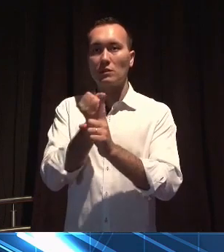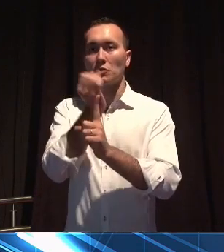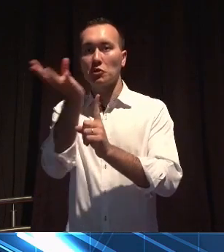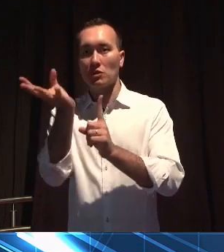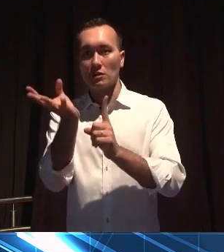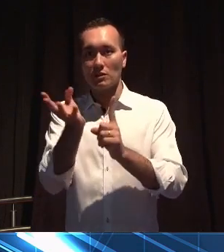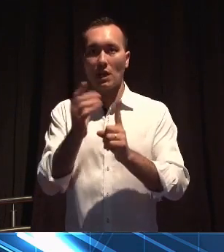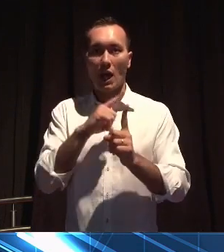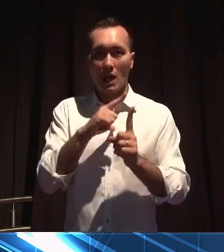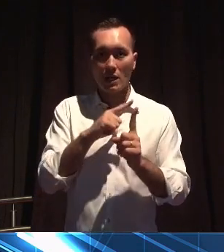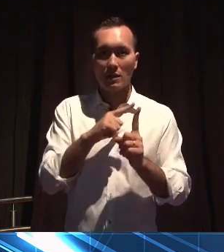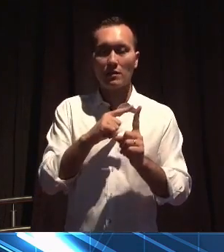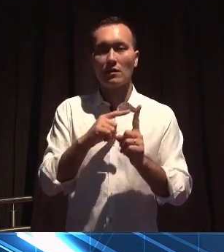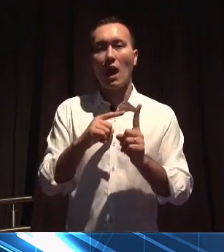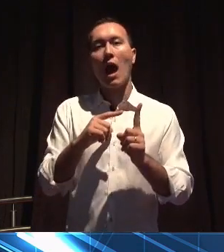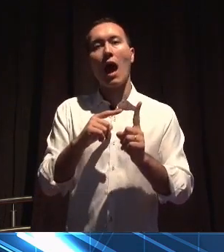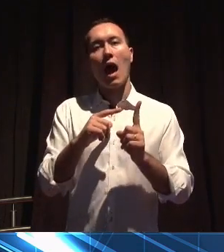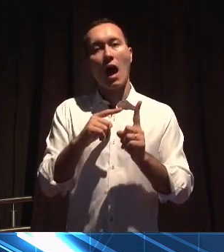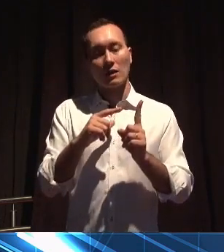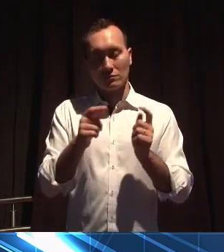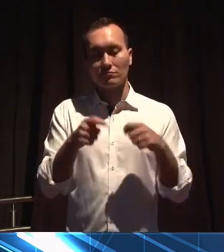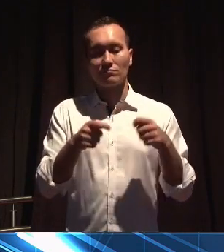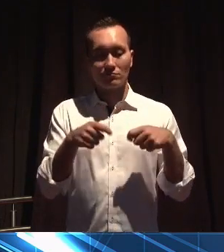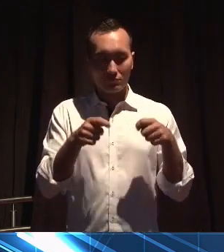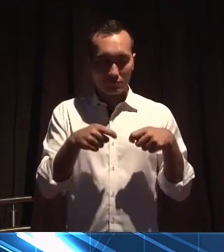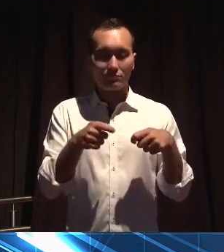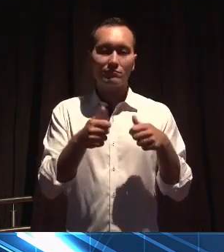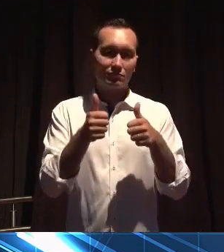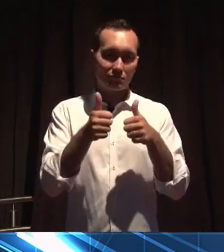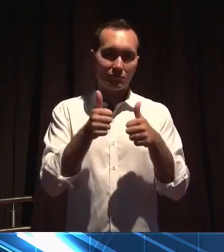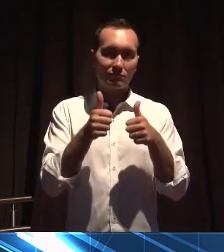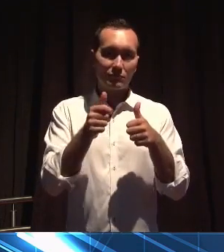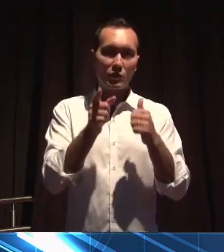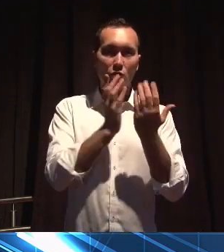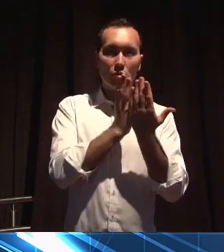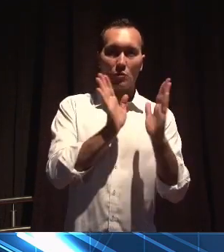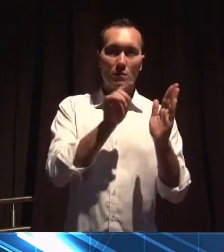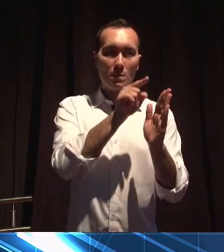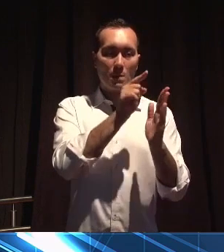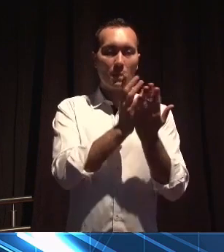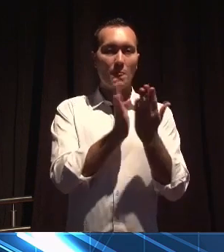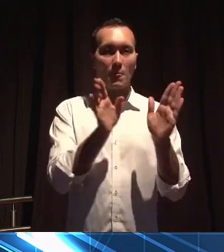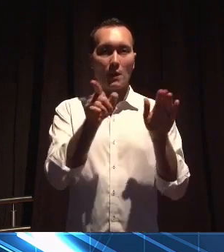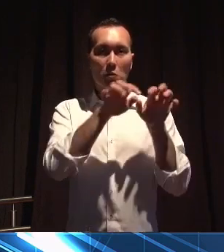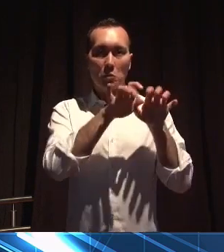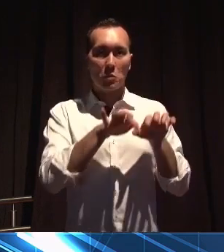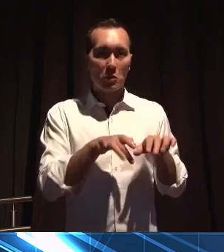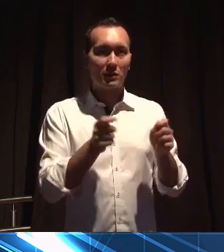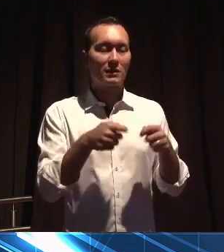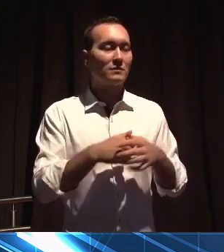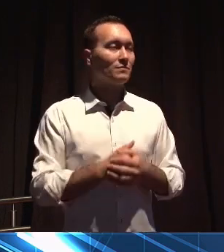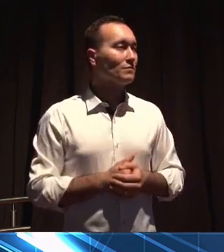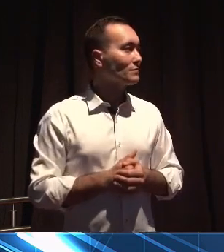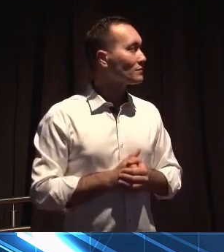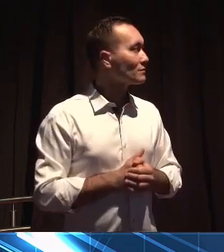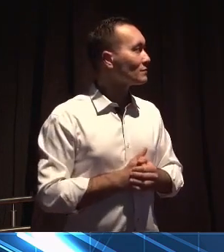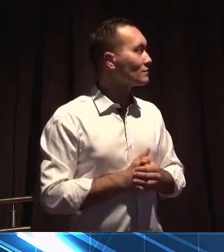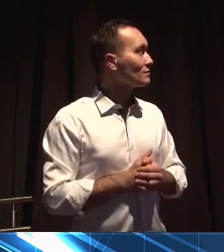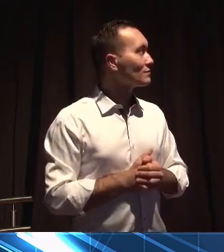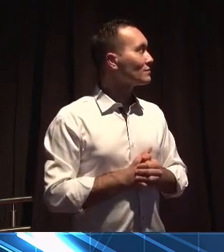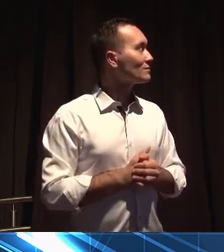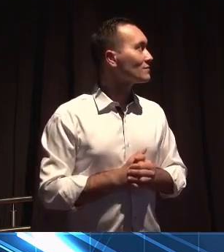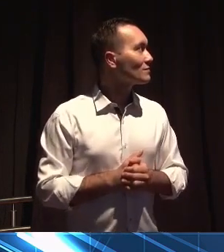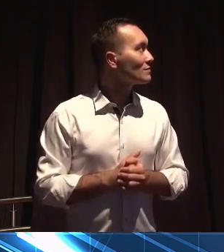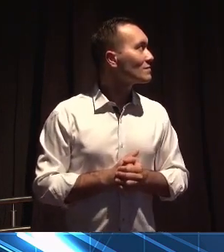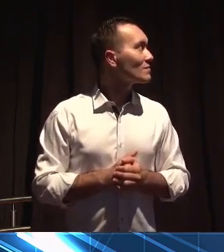ideia de extensibilidade beleza então a gente foi do s para o d depois voltou para o ó e agora